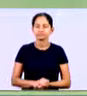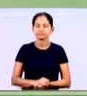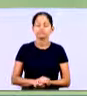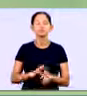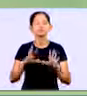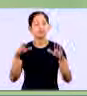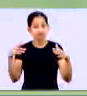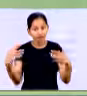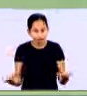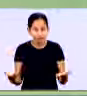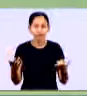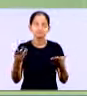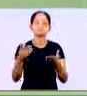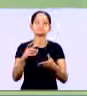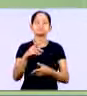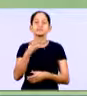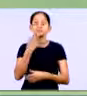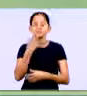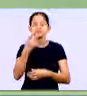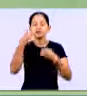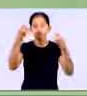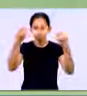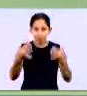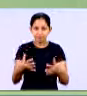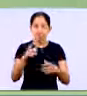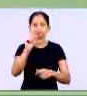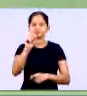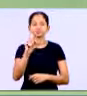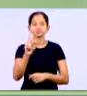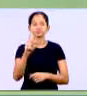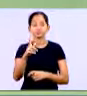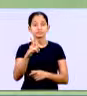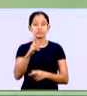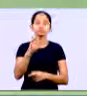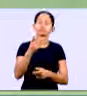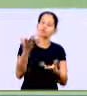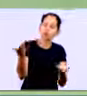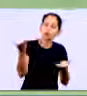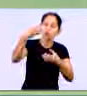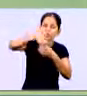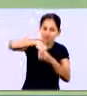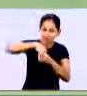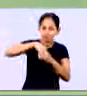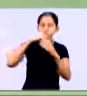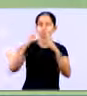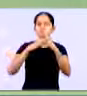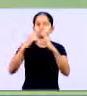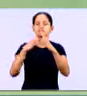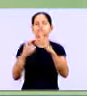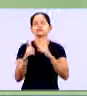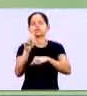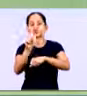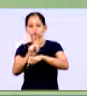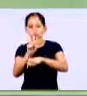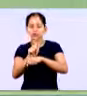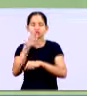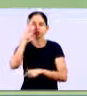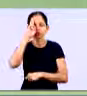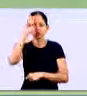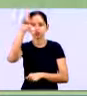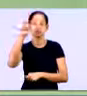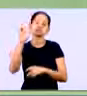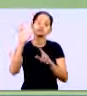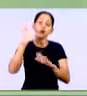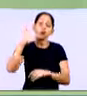Então, de acordo com o Roge, a função do administrador financeiro de uma empresa, além de tomar decisões